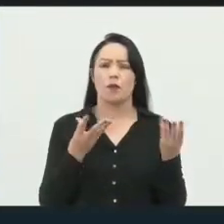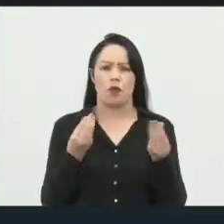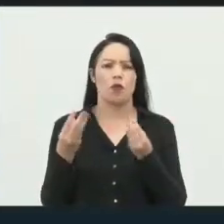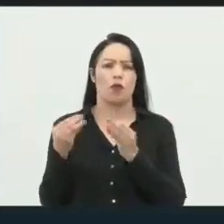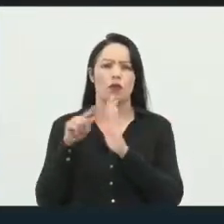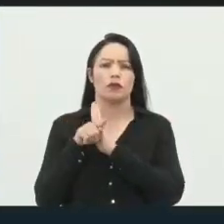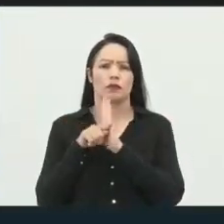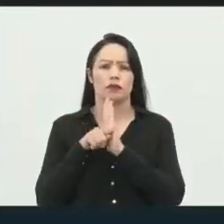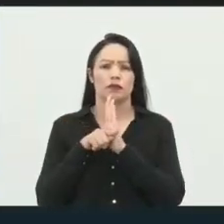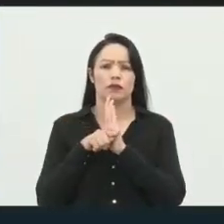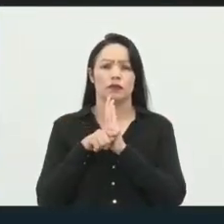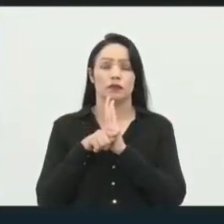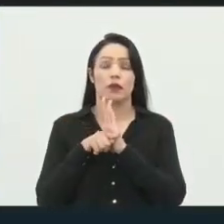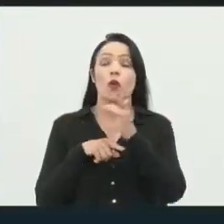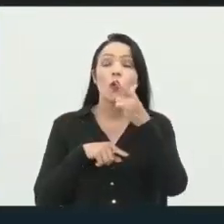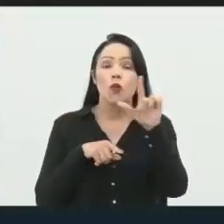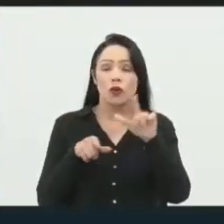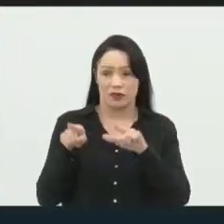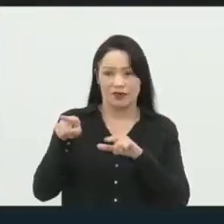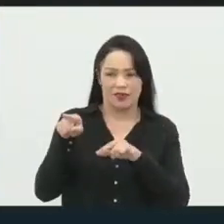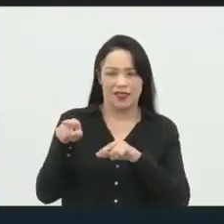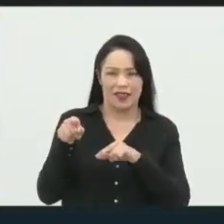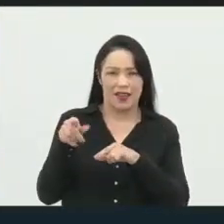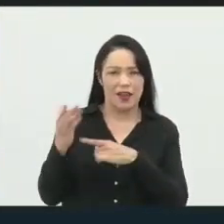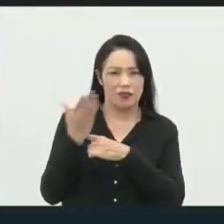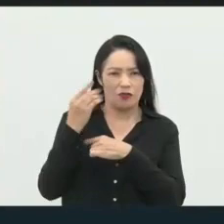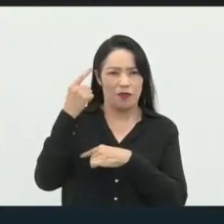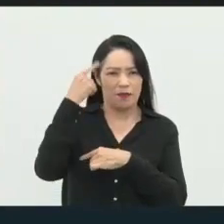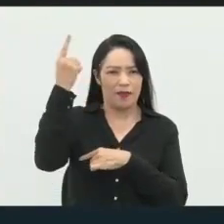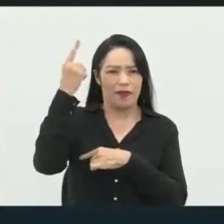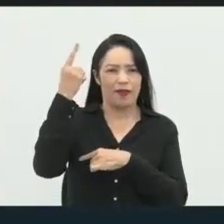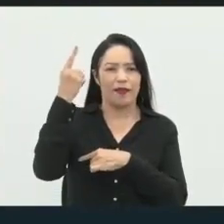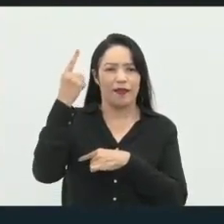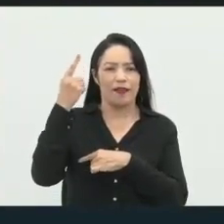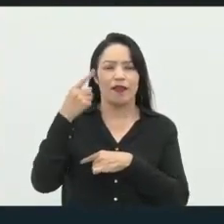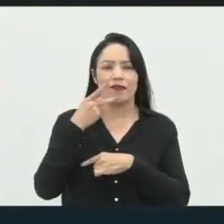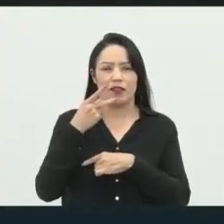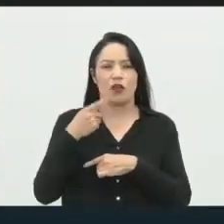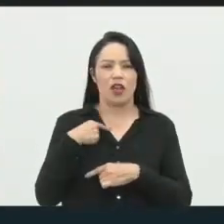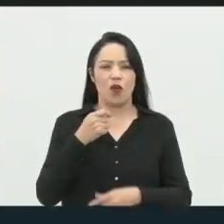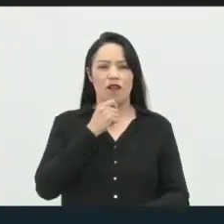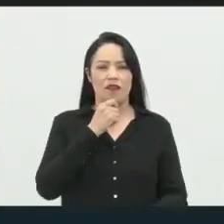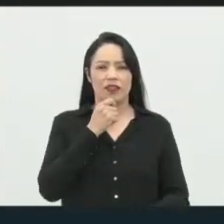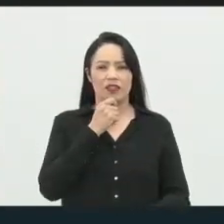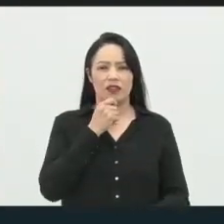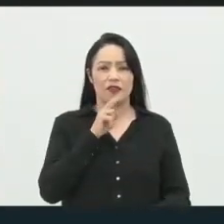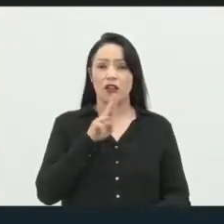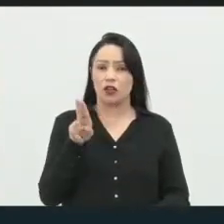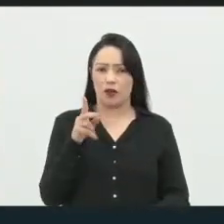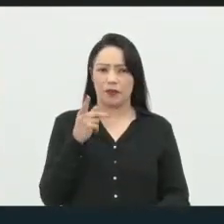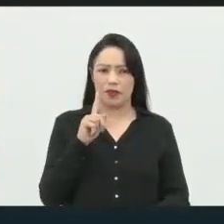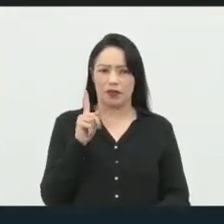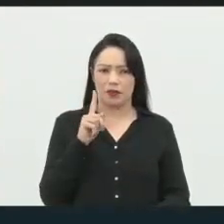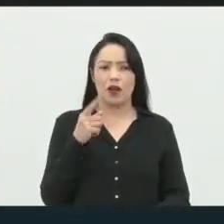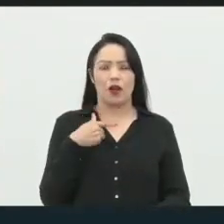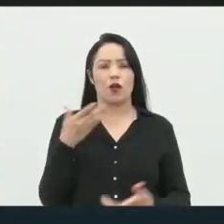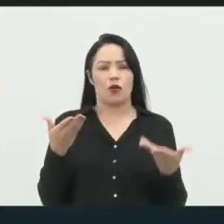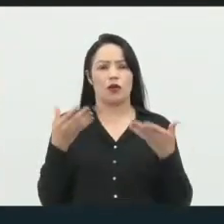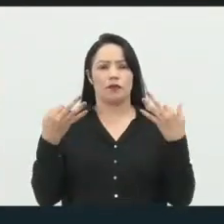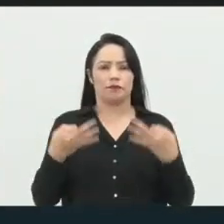investigado que a outra que vossa excelência me ajudou até me corrigiu disse que eu dei uma entrevista e não citei o nome de vossa excelência então vou fazer justiça aqui